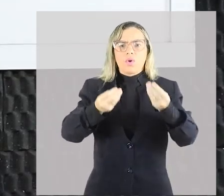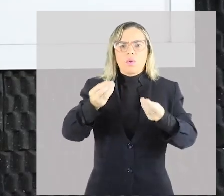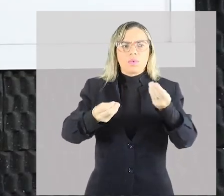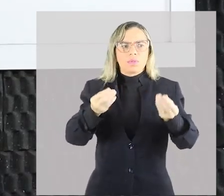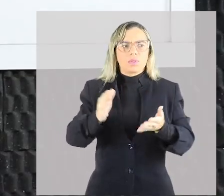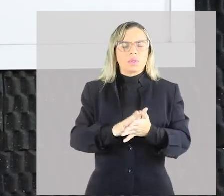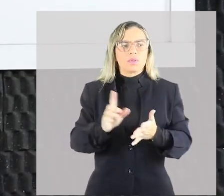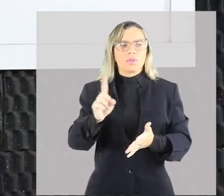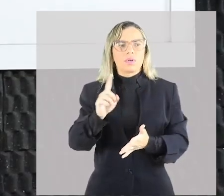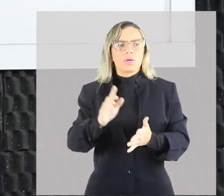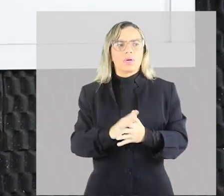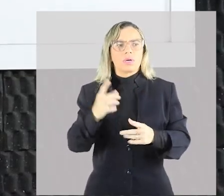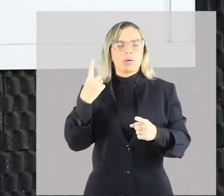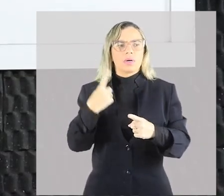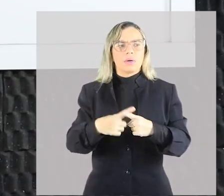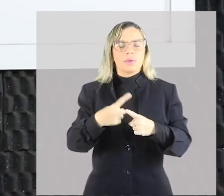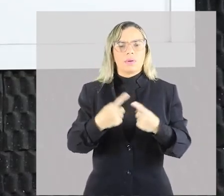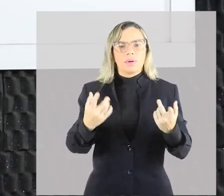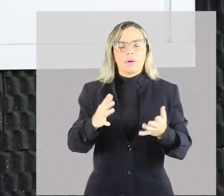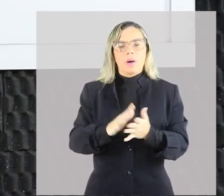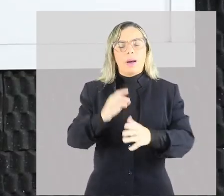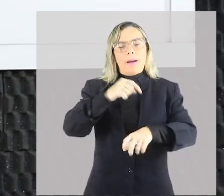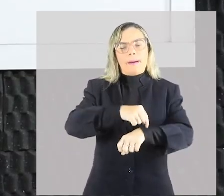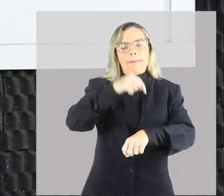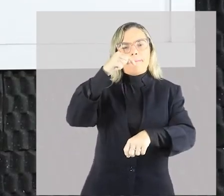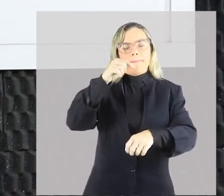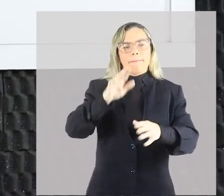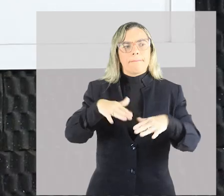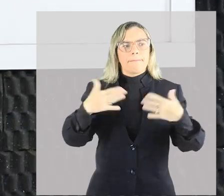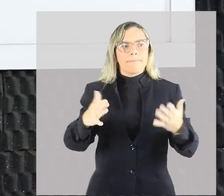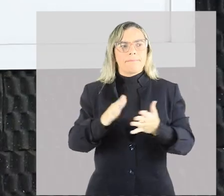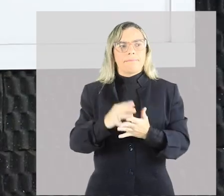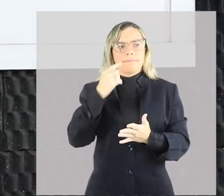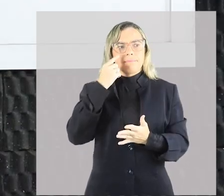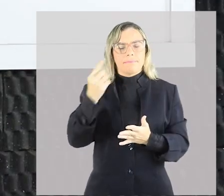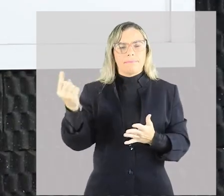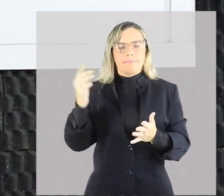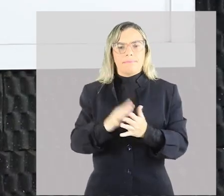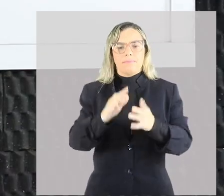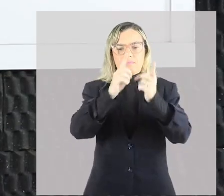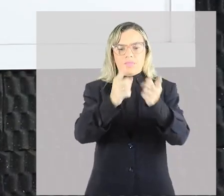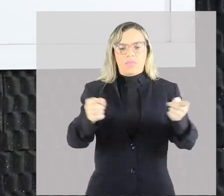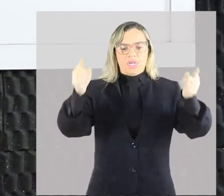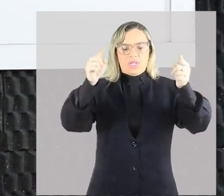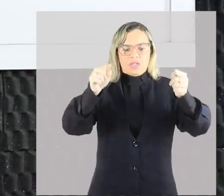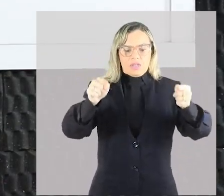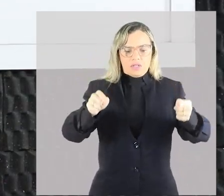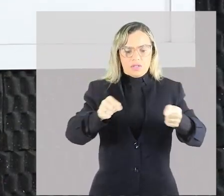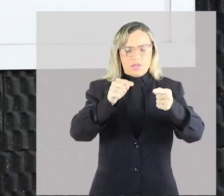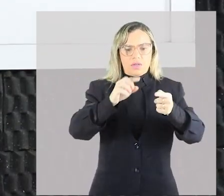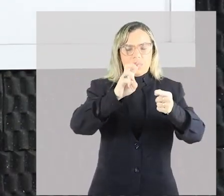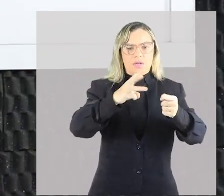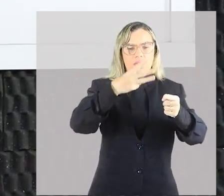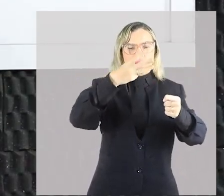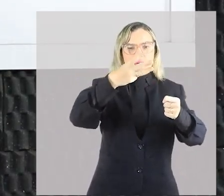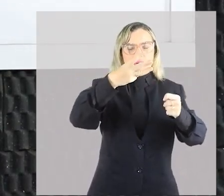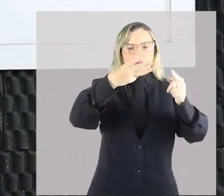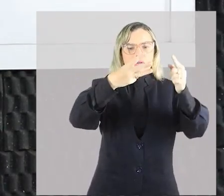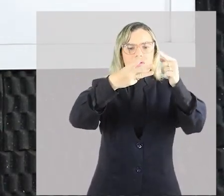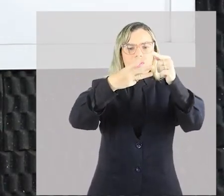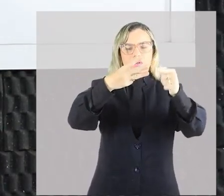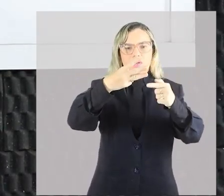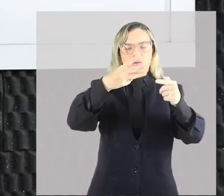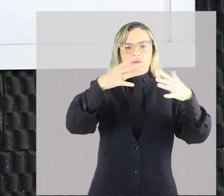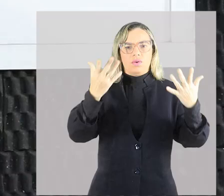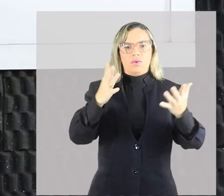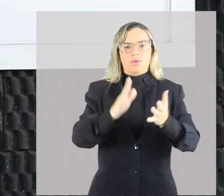professor? Porque, turma, a partir do momento que você bota esse 3 entre chaves, você dá uma